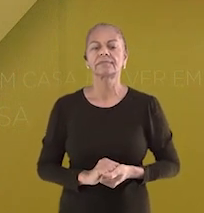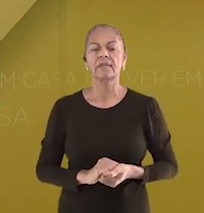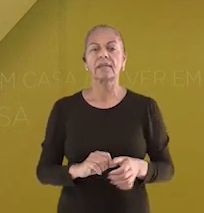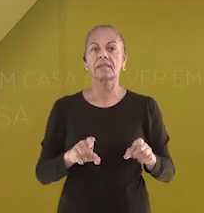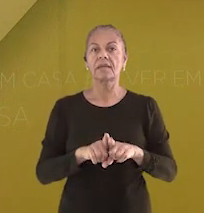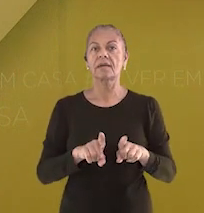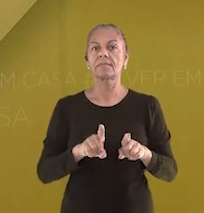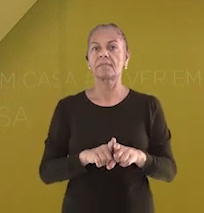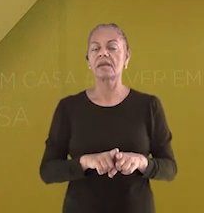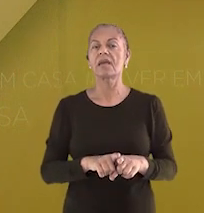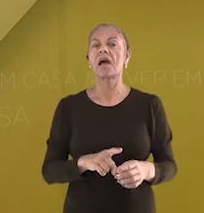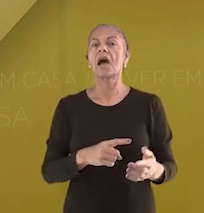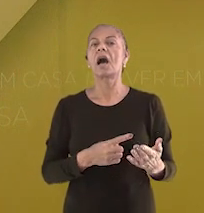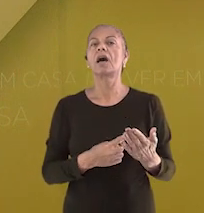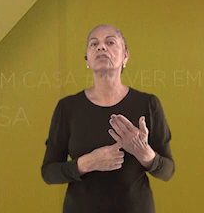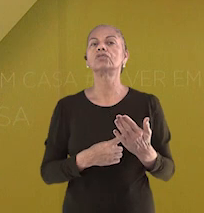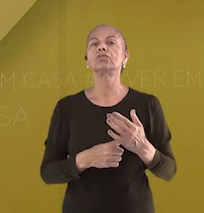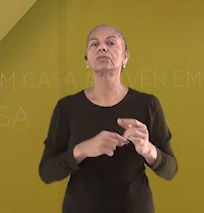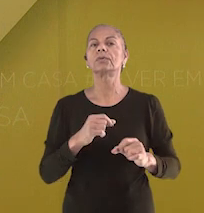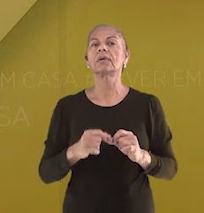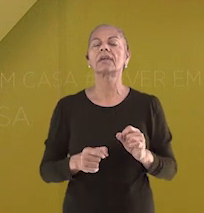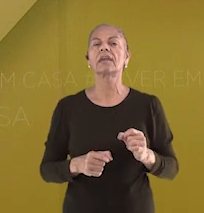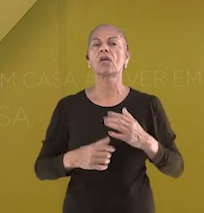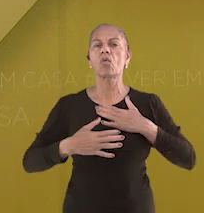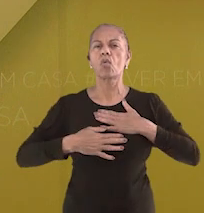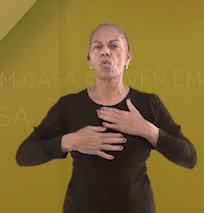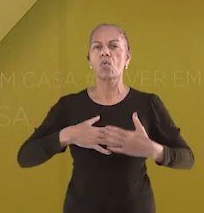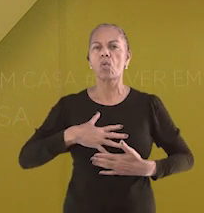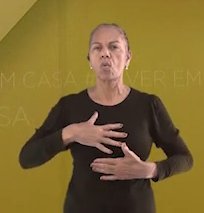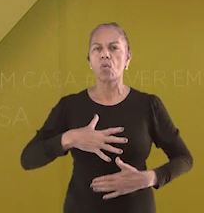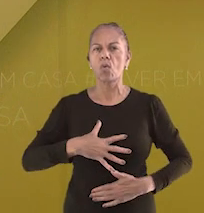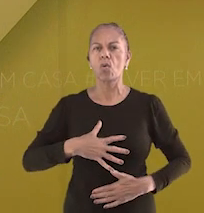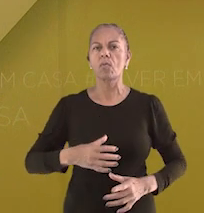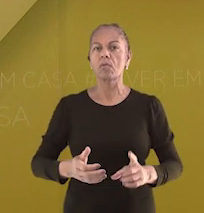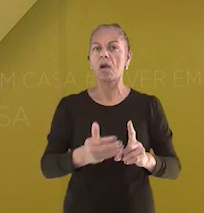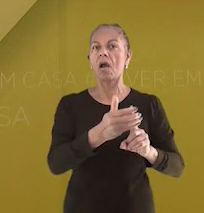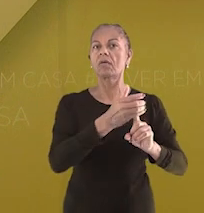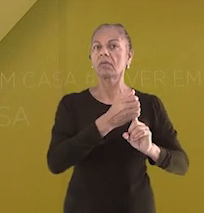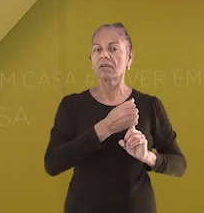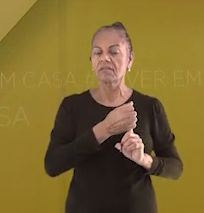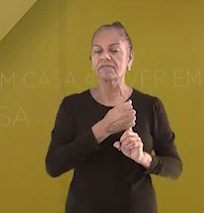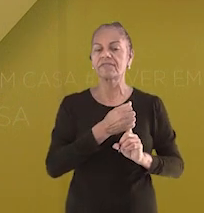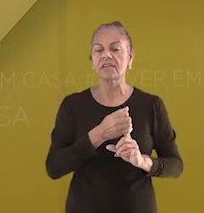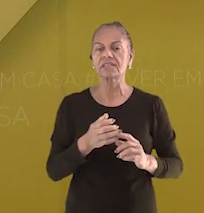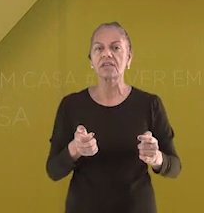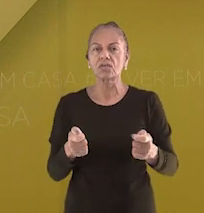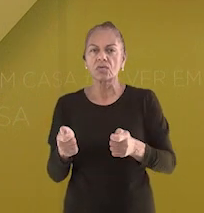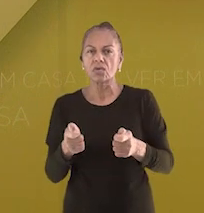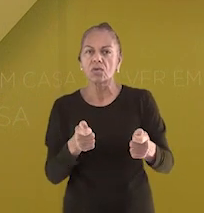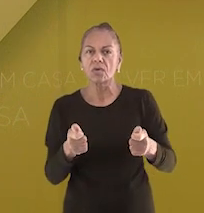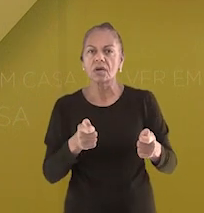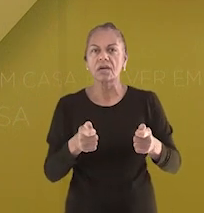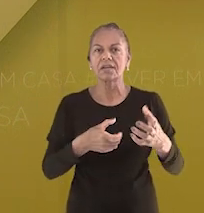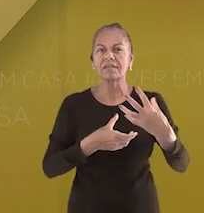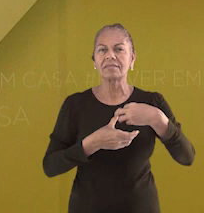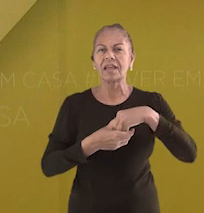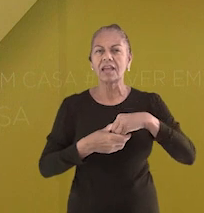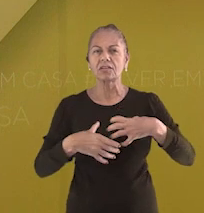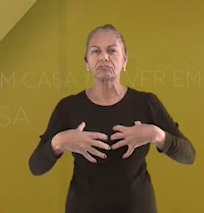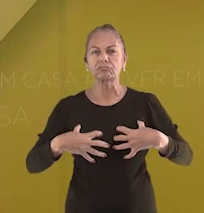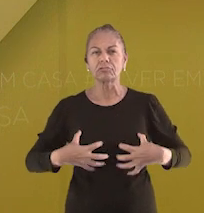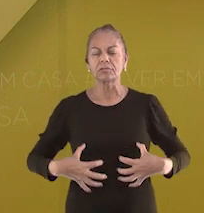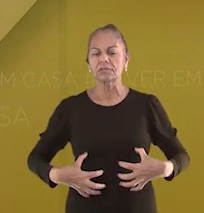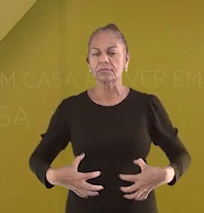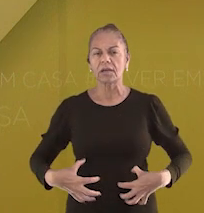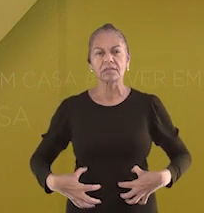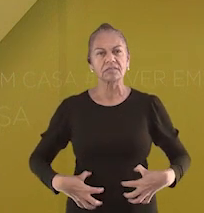sistema imunológico. Assim, a atividade física regula, proporciona ao organismo aumentos dos linfócitos,